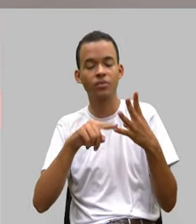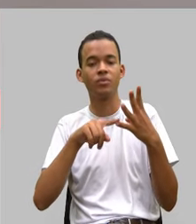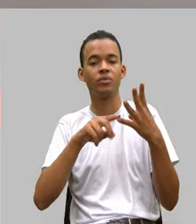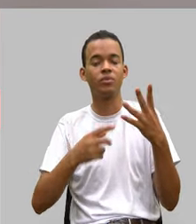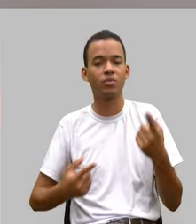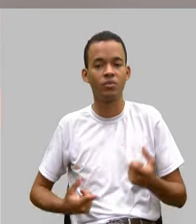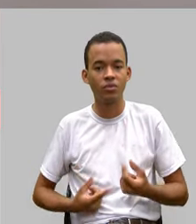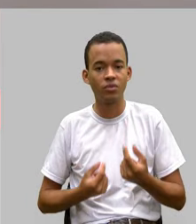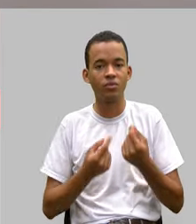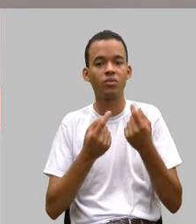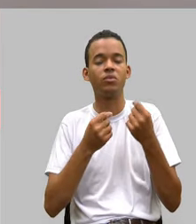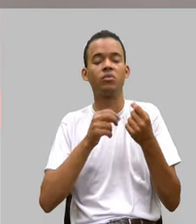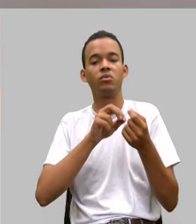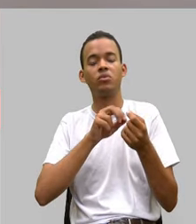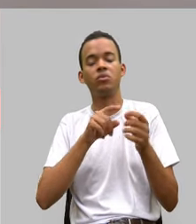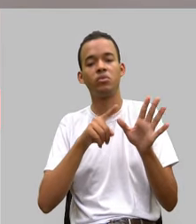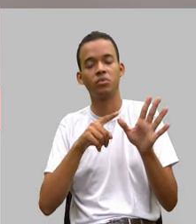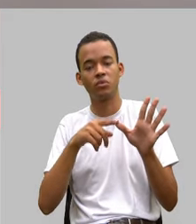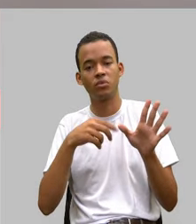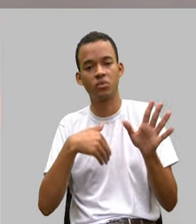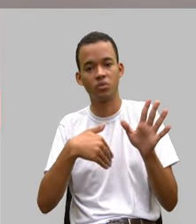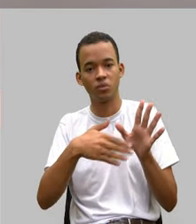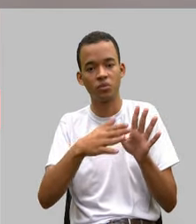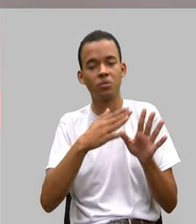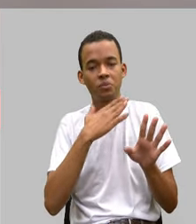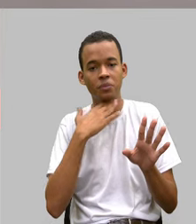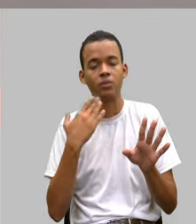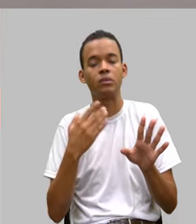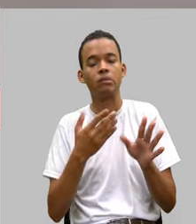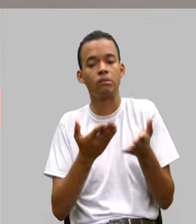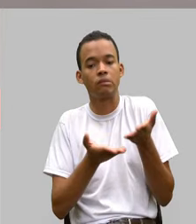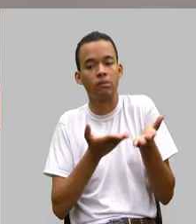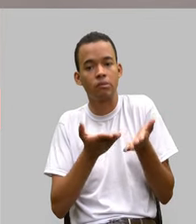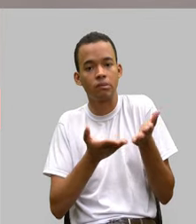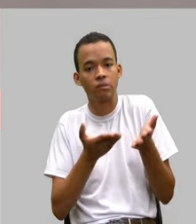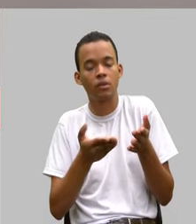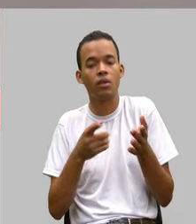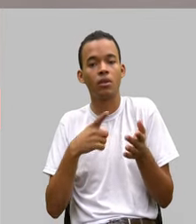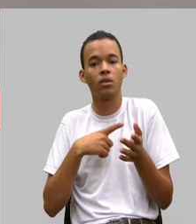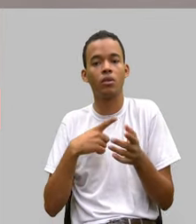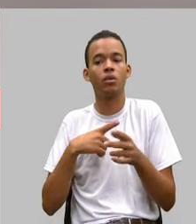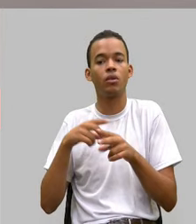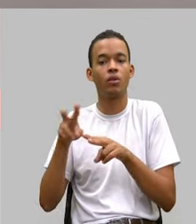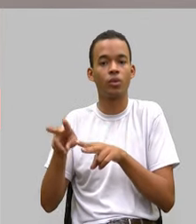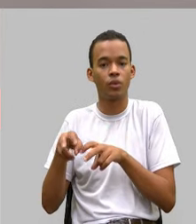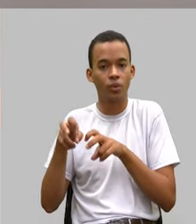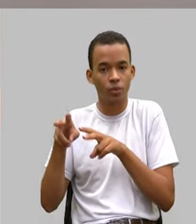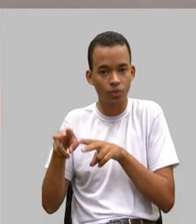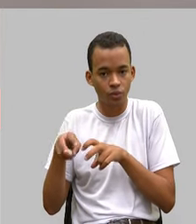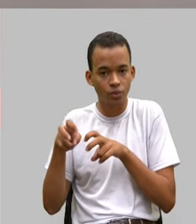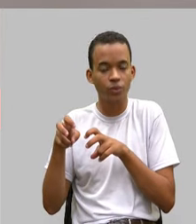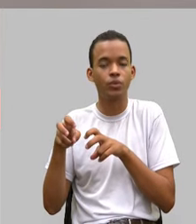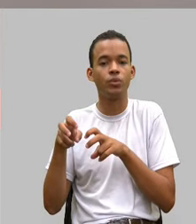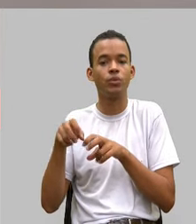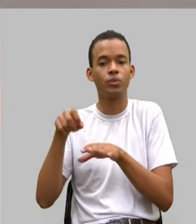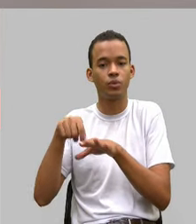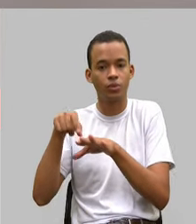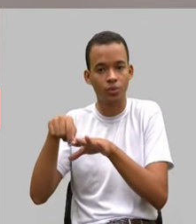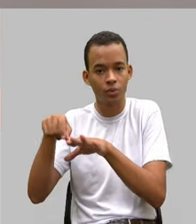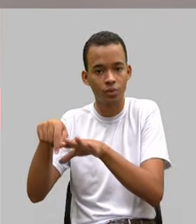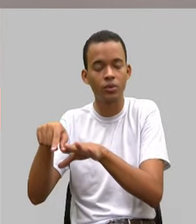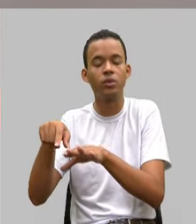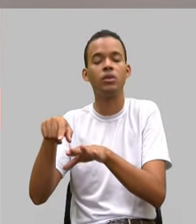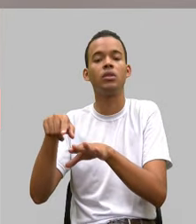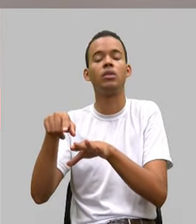cuidados paliativos cultivador de cannabis para fins medicinais com salvo conduto para seu filho Benício